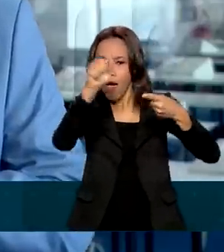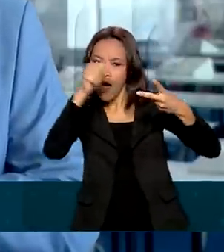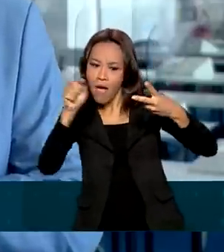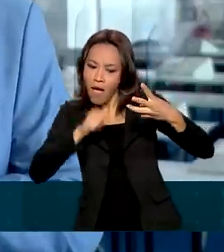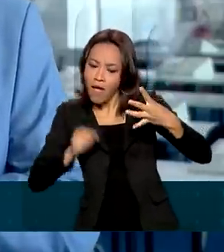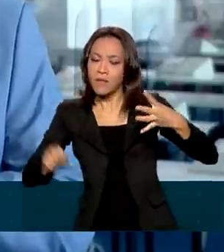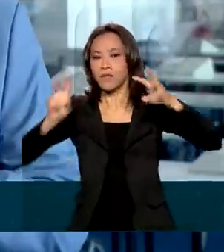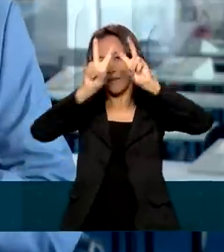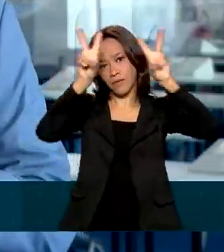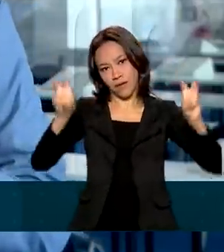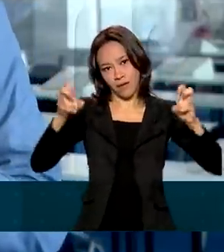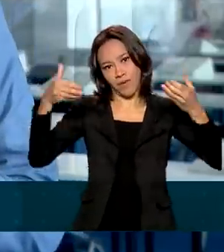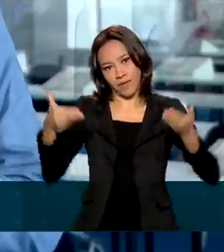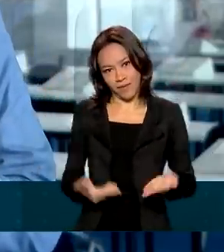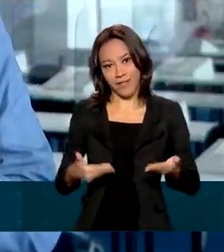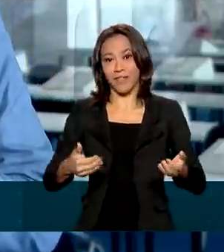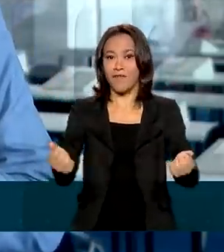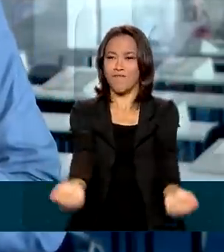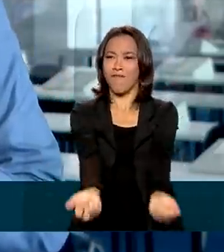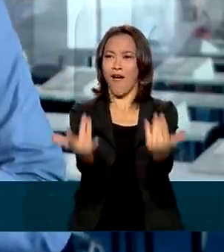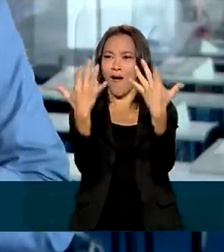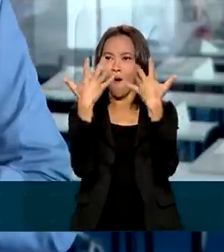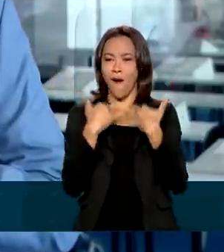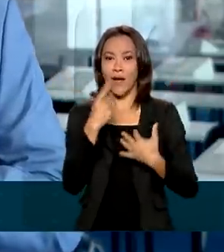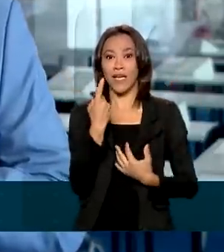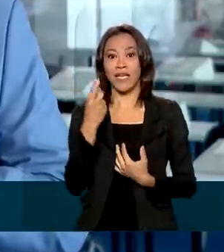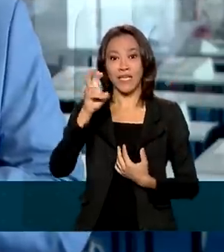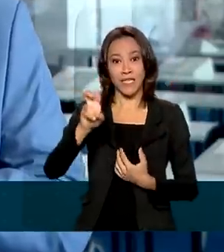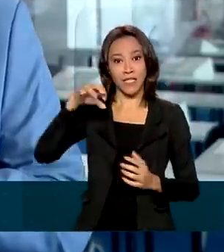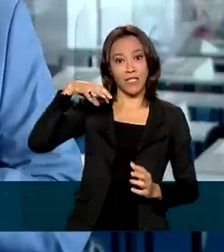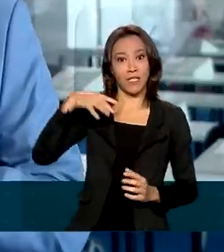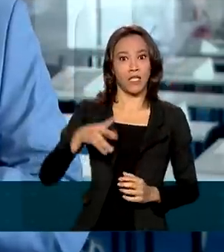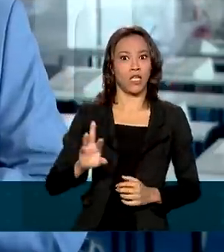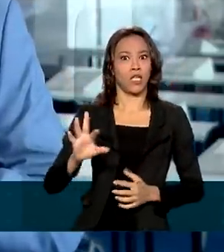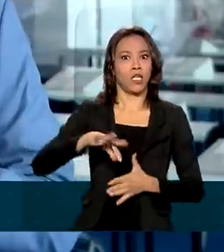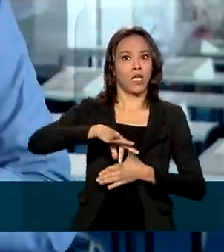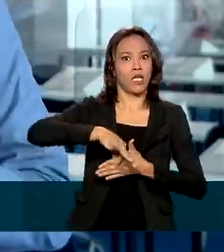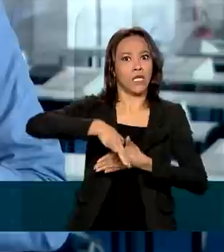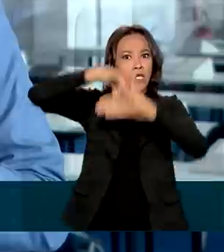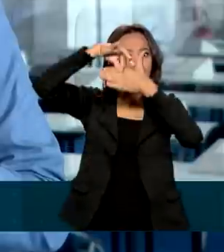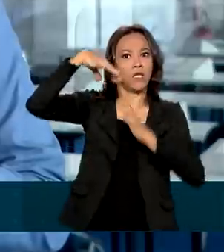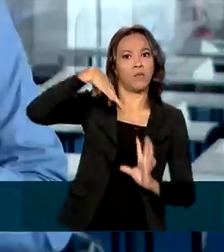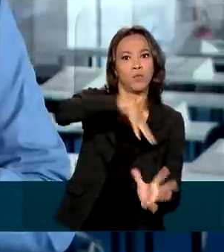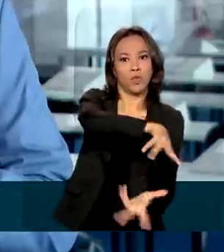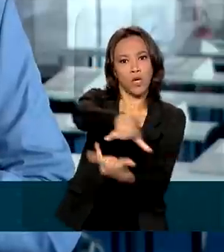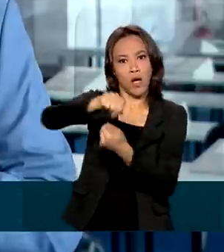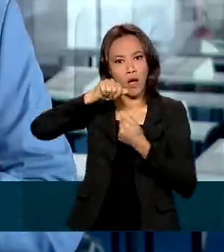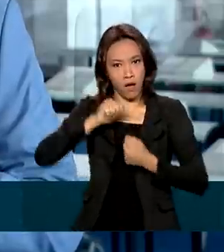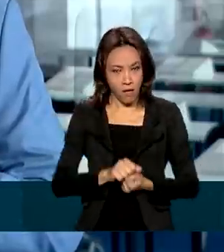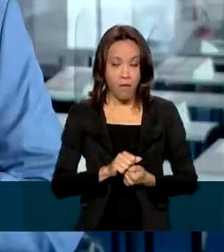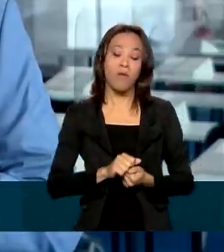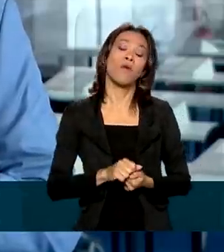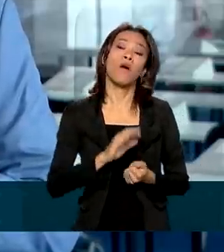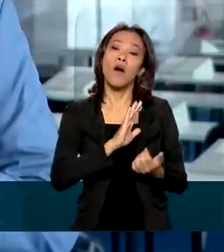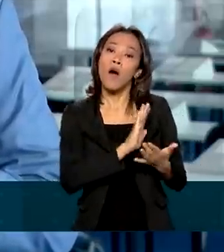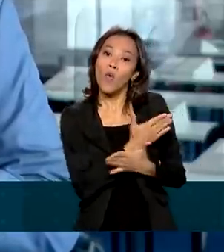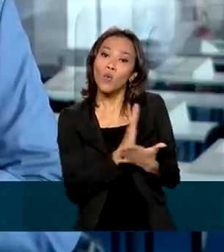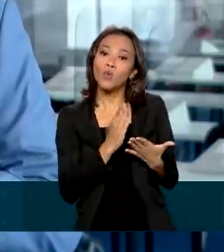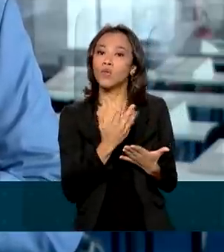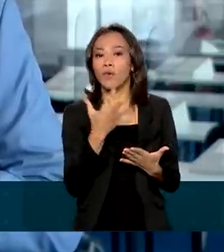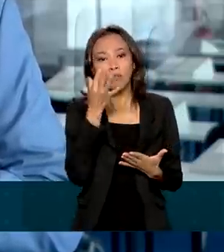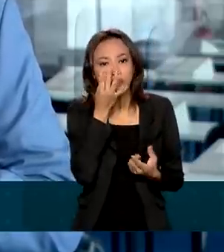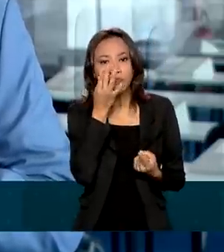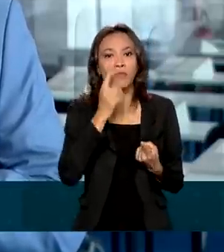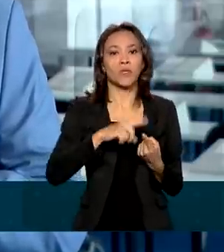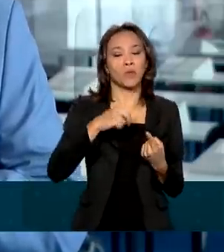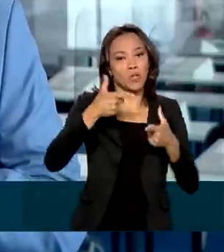para este ano viram 15 líderes mundiais cinco deles para completar os rins não vão comparecer diretamente o